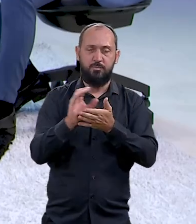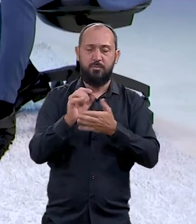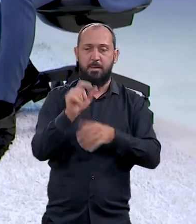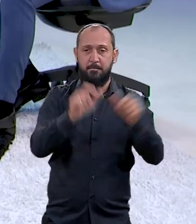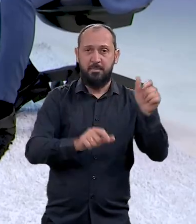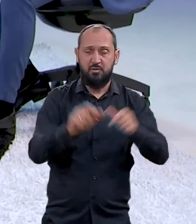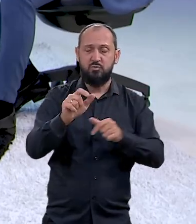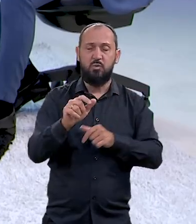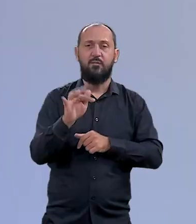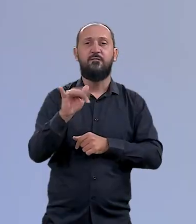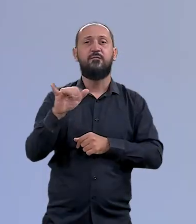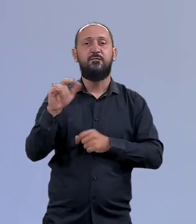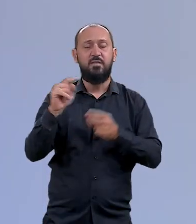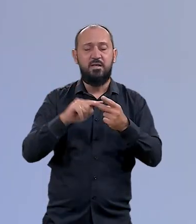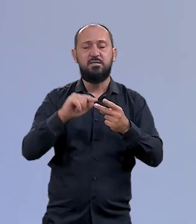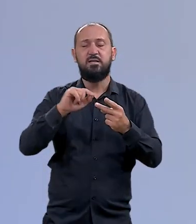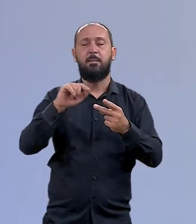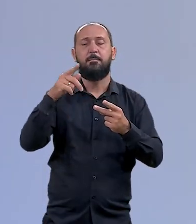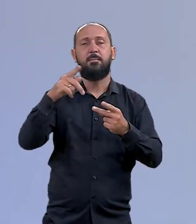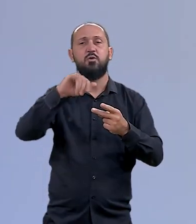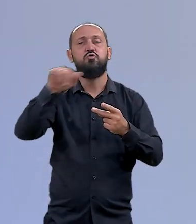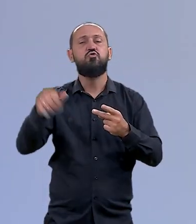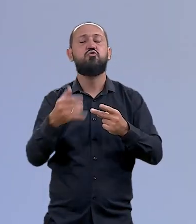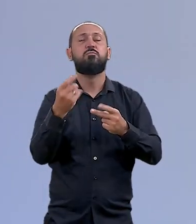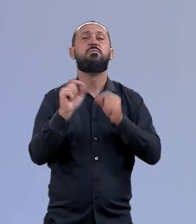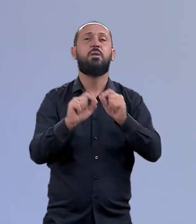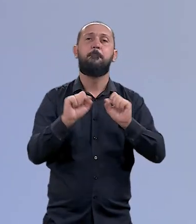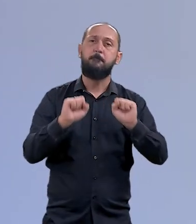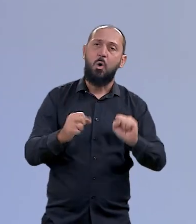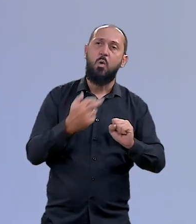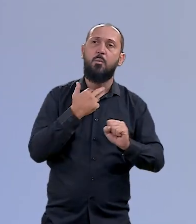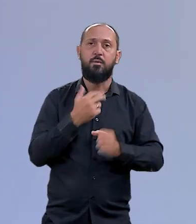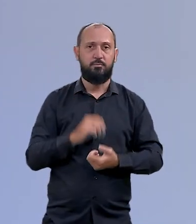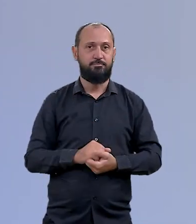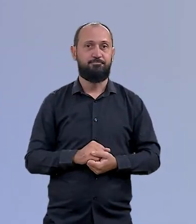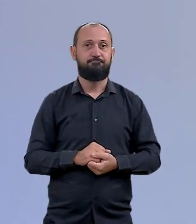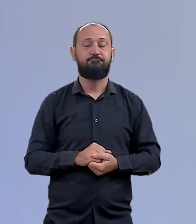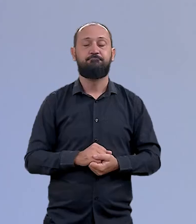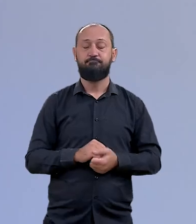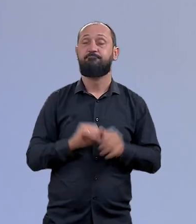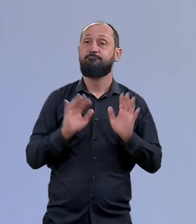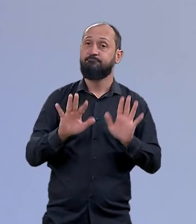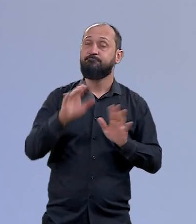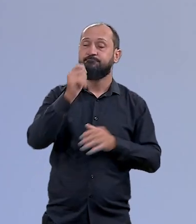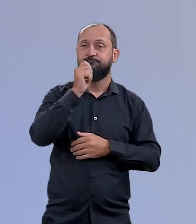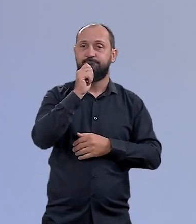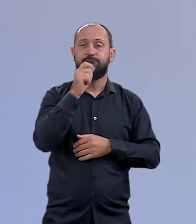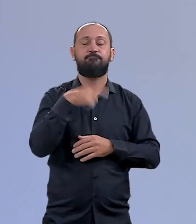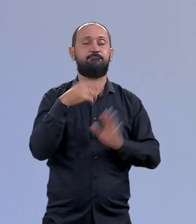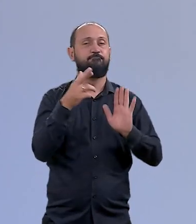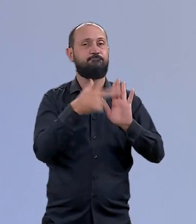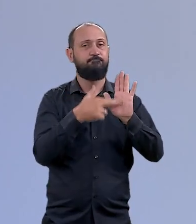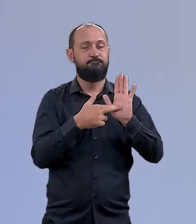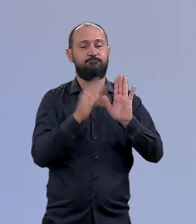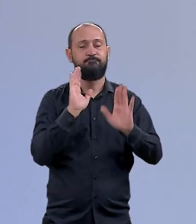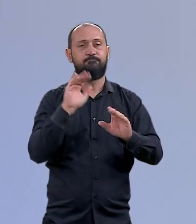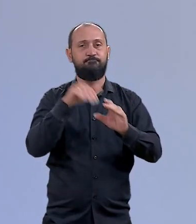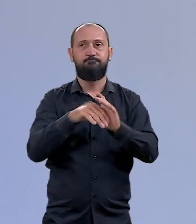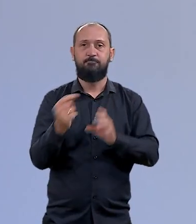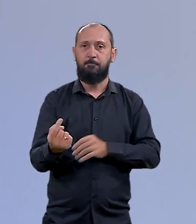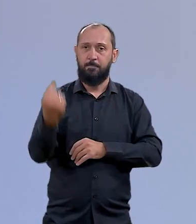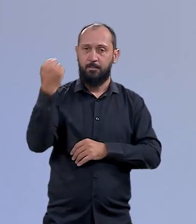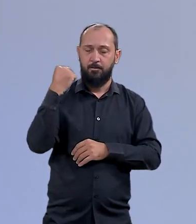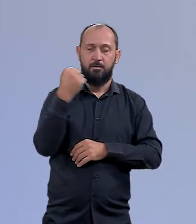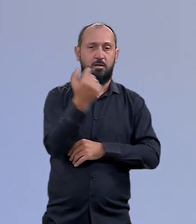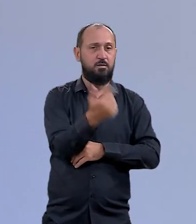pode. Bom, ainda vale as regras das eleições anteriores. Nós não temos mais financiamento de campanha